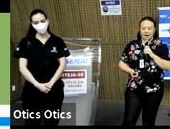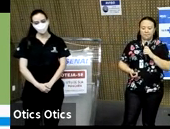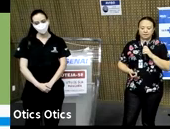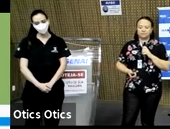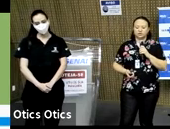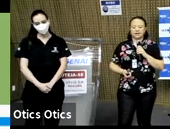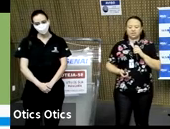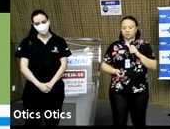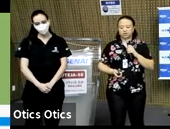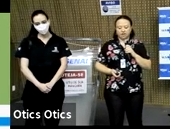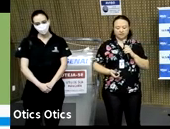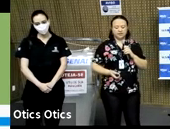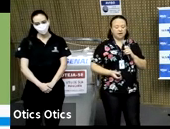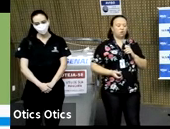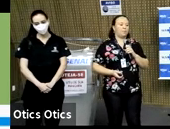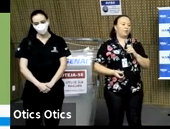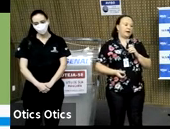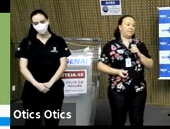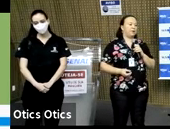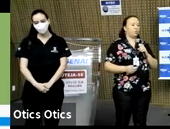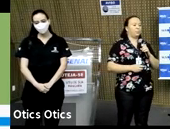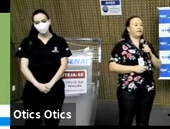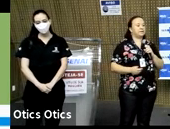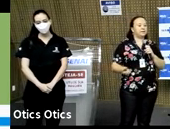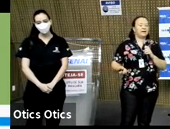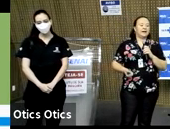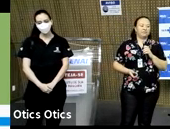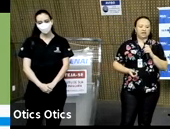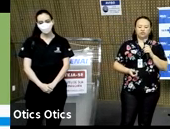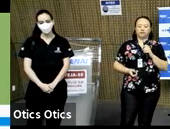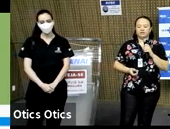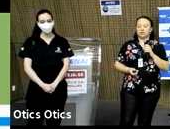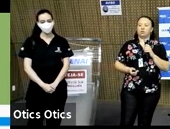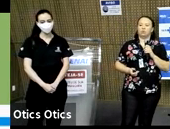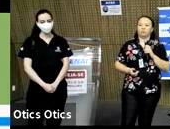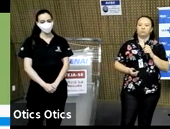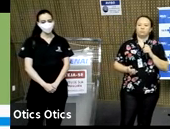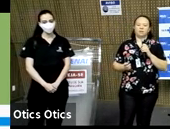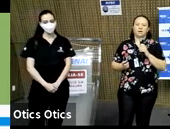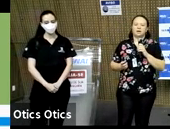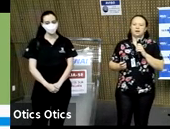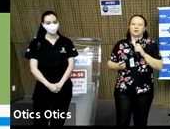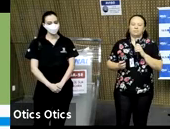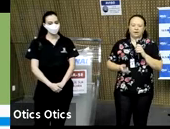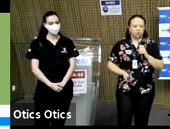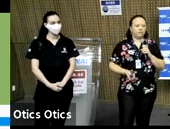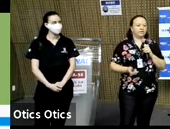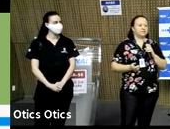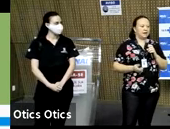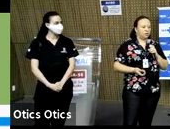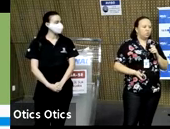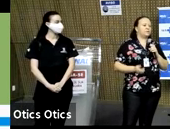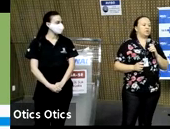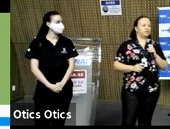Nosso mapa, nossa área de abrangência, Coab é uma área bem comprida, ela faz divisa com Mário